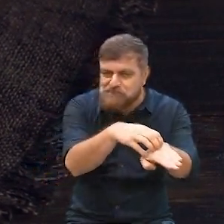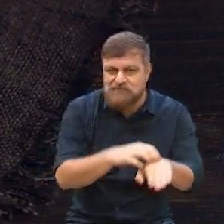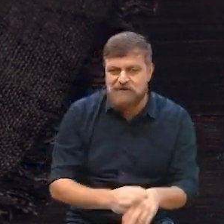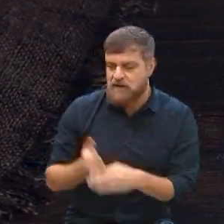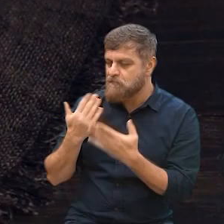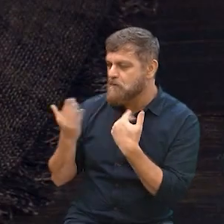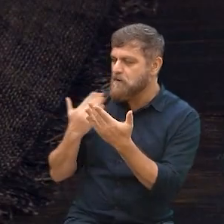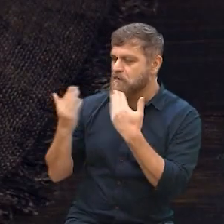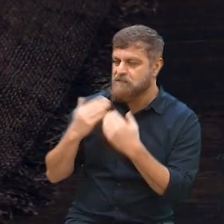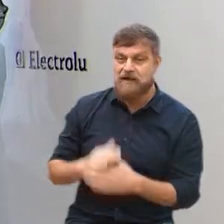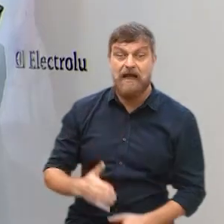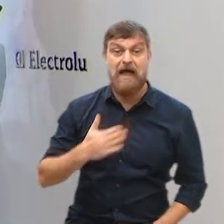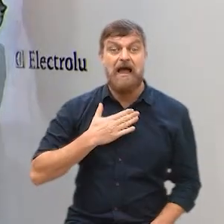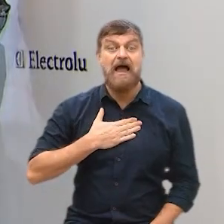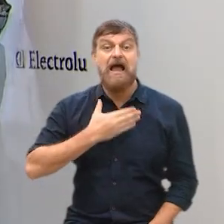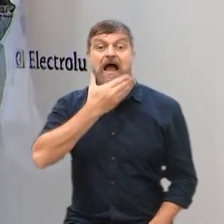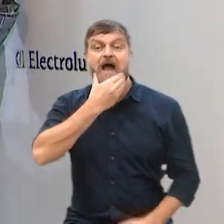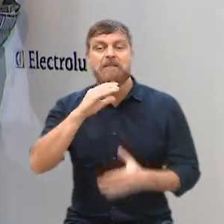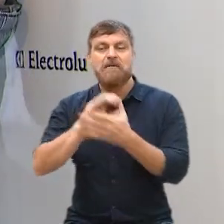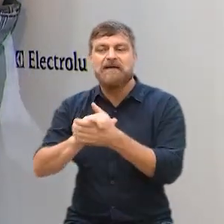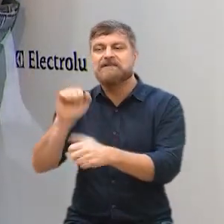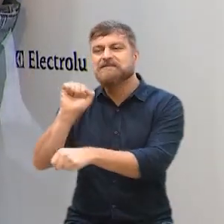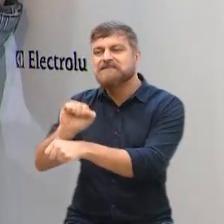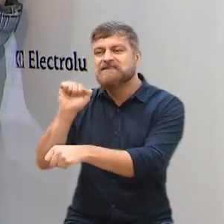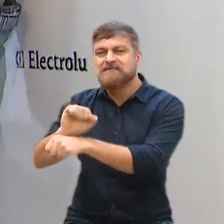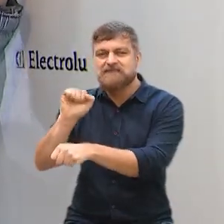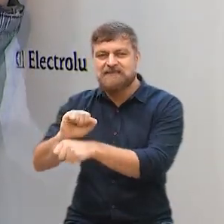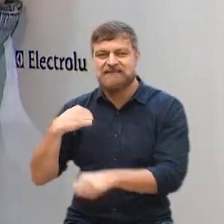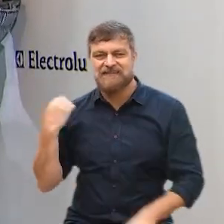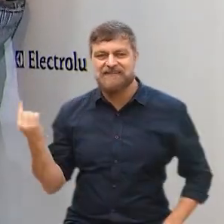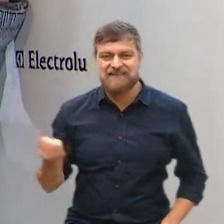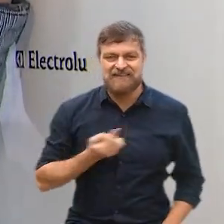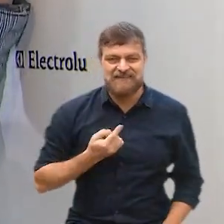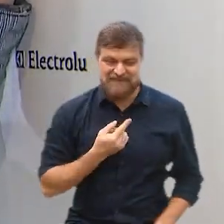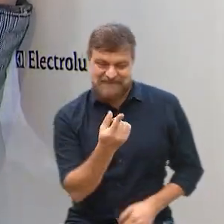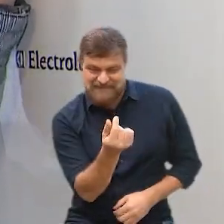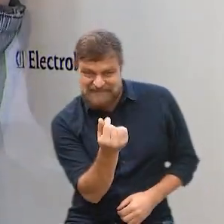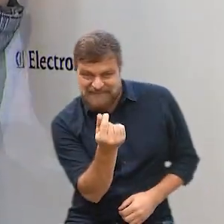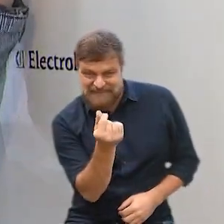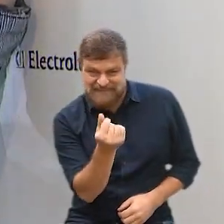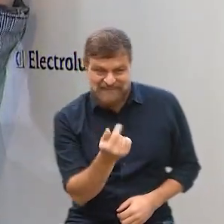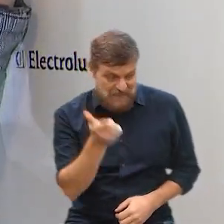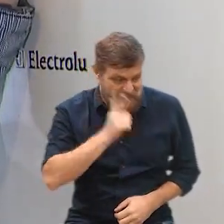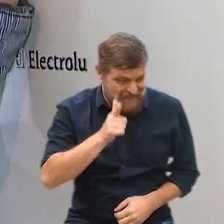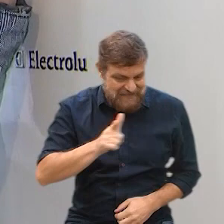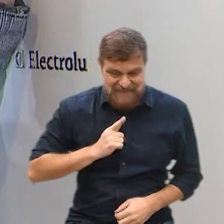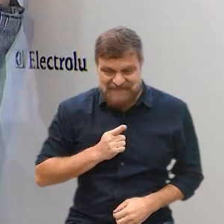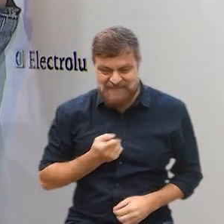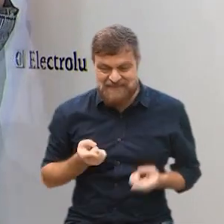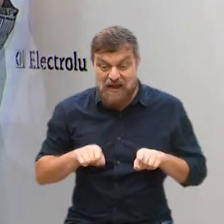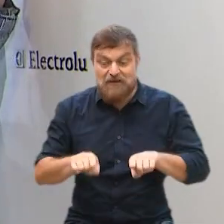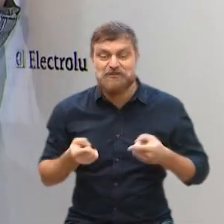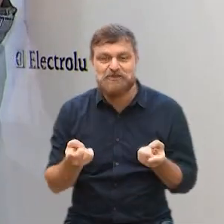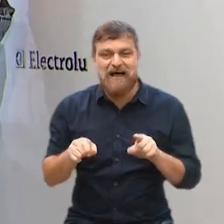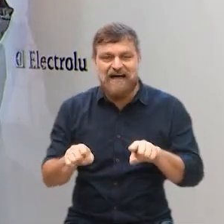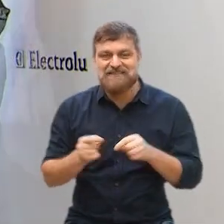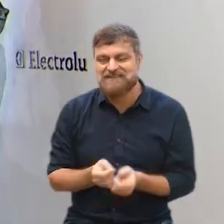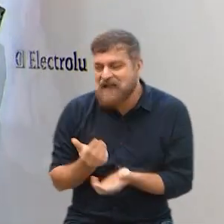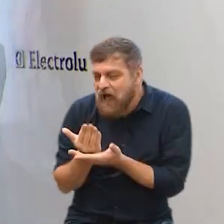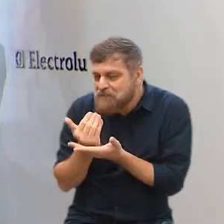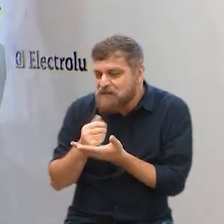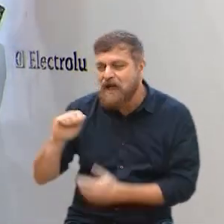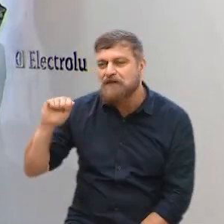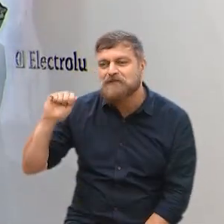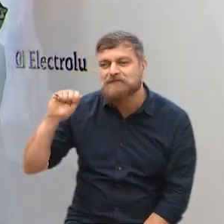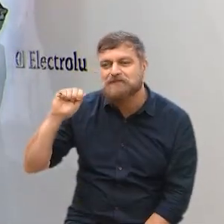meu marido esperando, e a gente passava, voltava, comia um churrasquinho, que ganhava, comia um churrasquinho ali, um espetinho. E eu voltava para